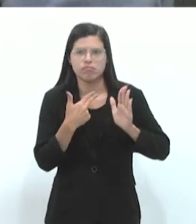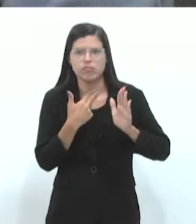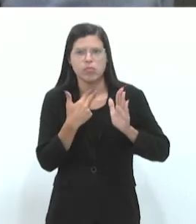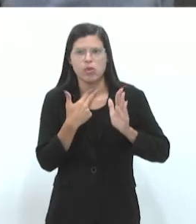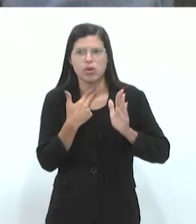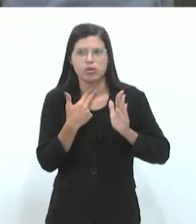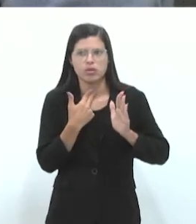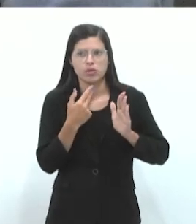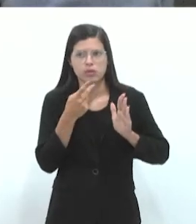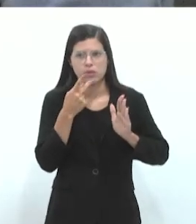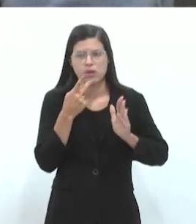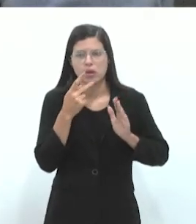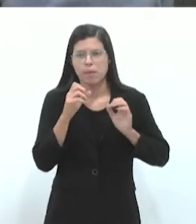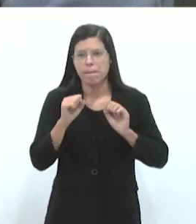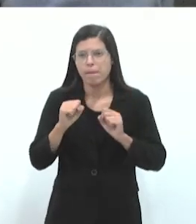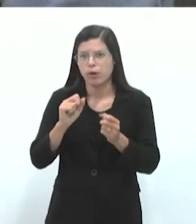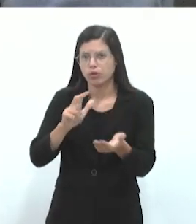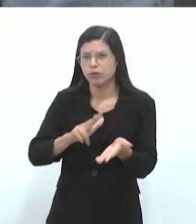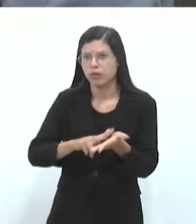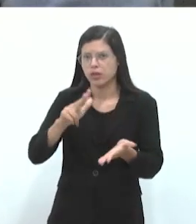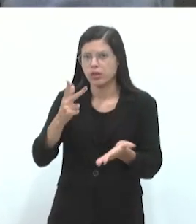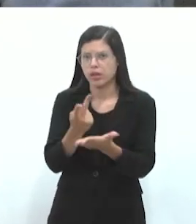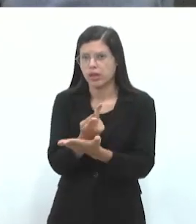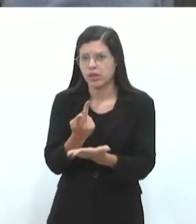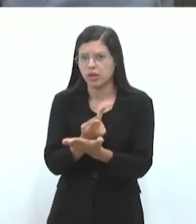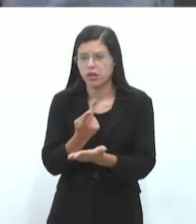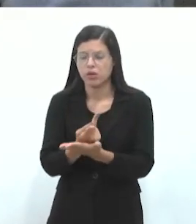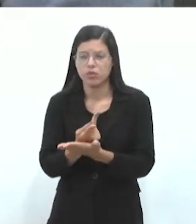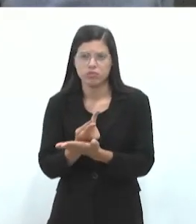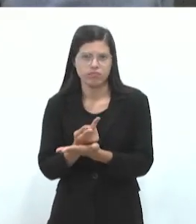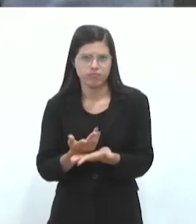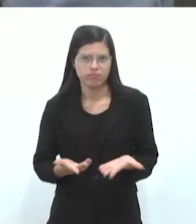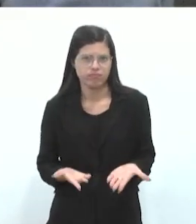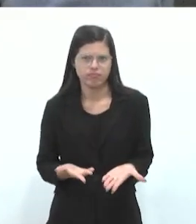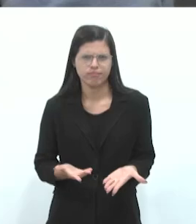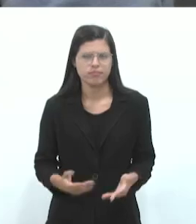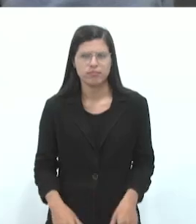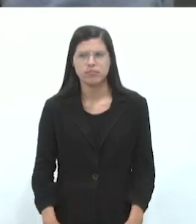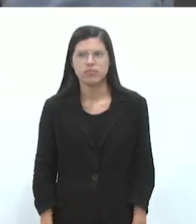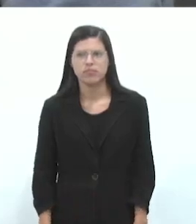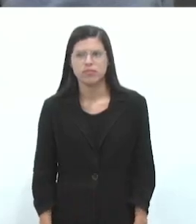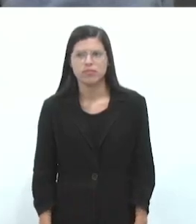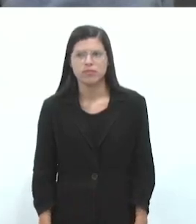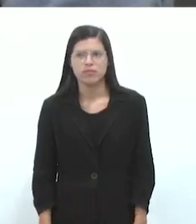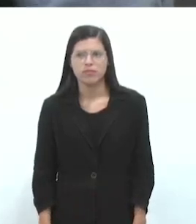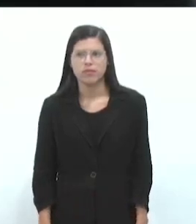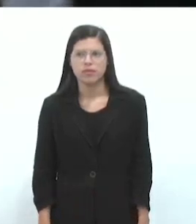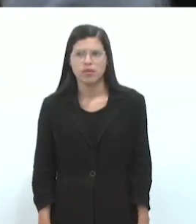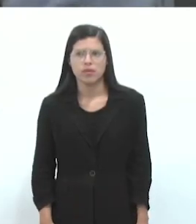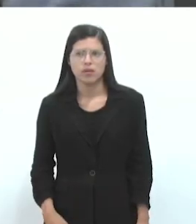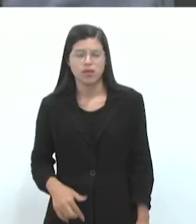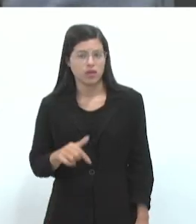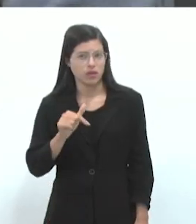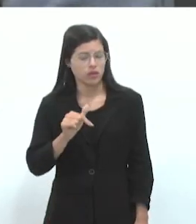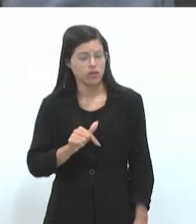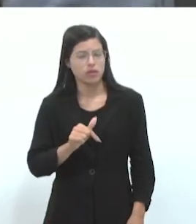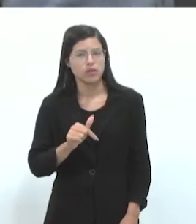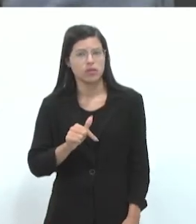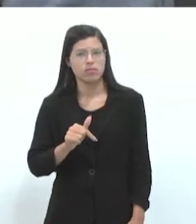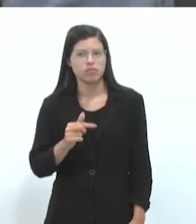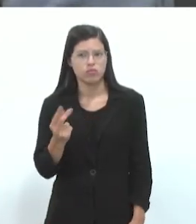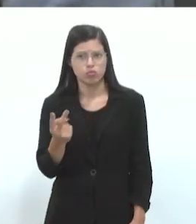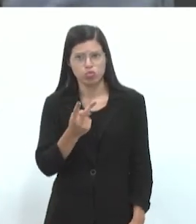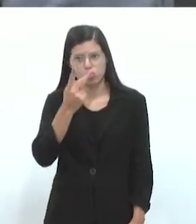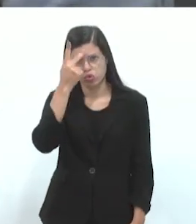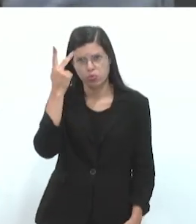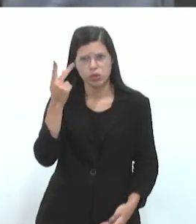validar erros que aconteceram. Nesse caso específico, tem uma razão de ser, porque são 2